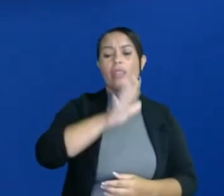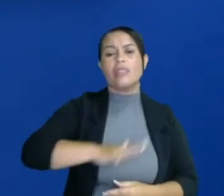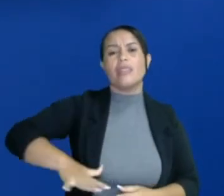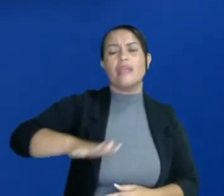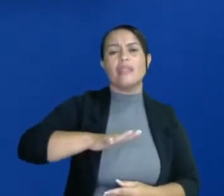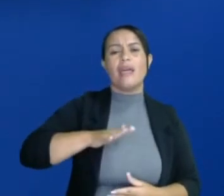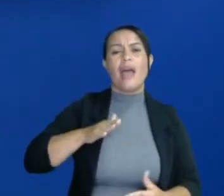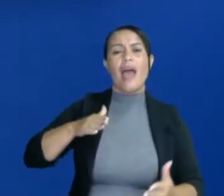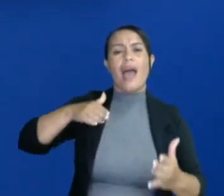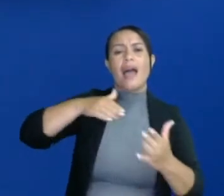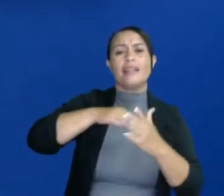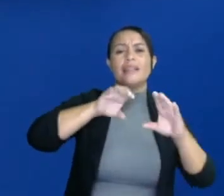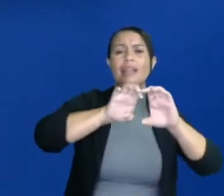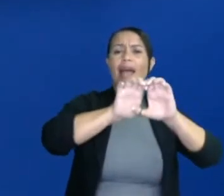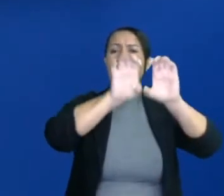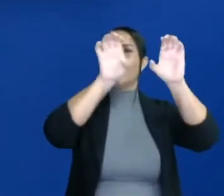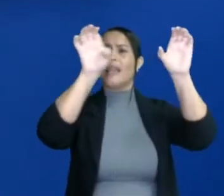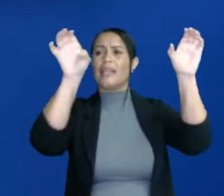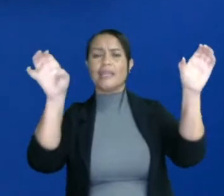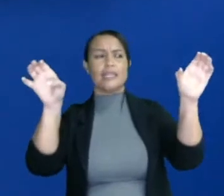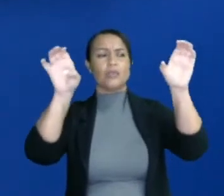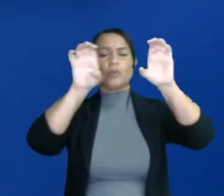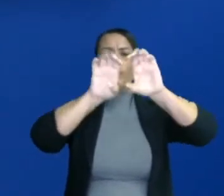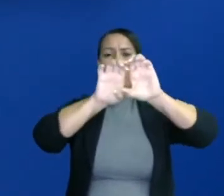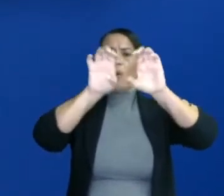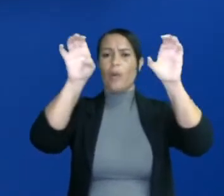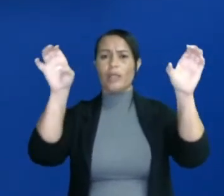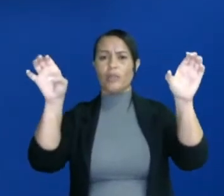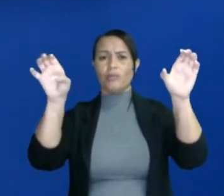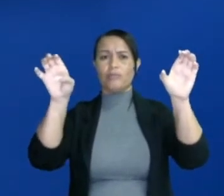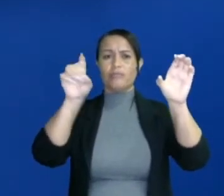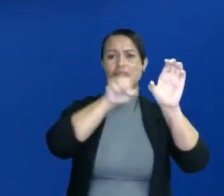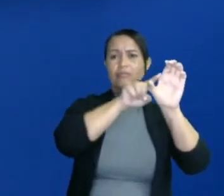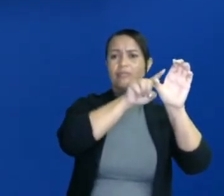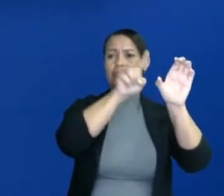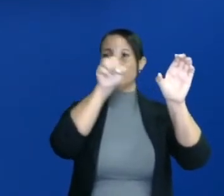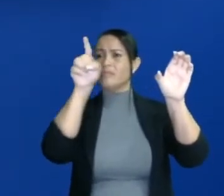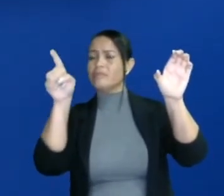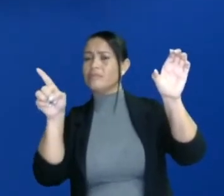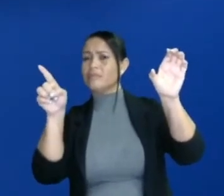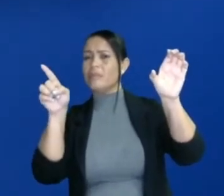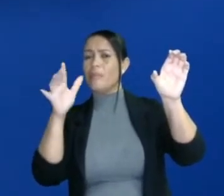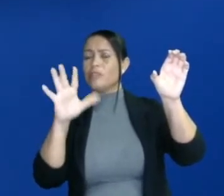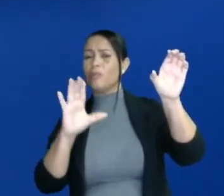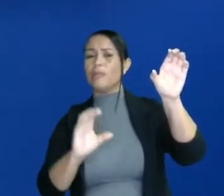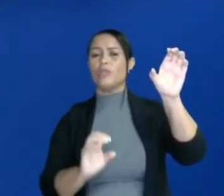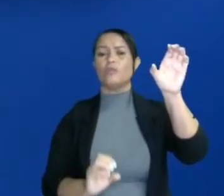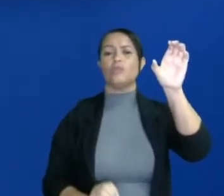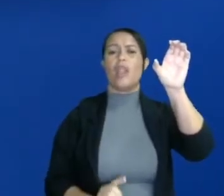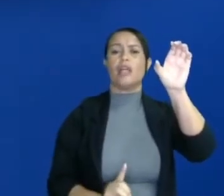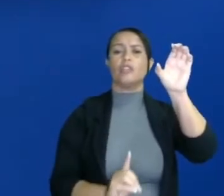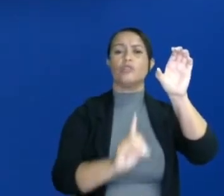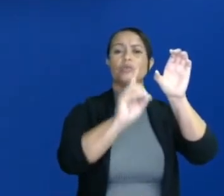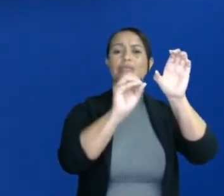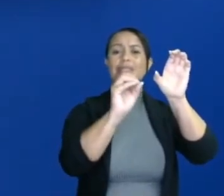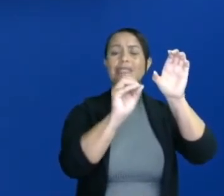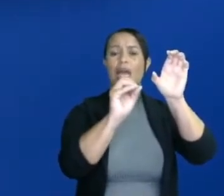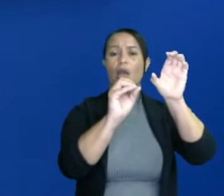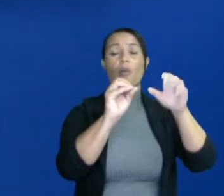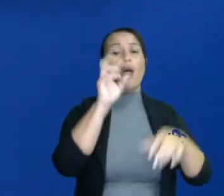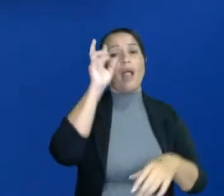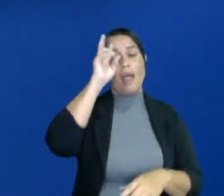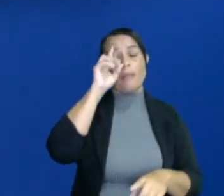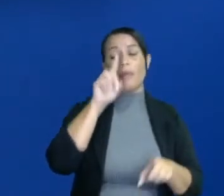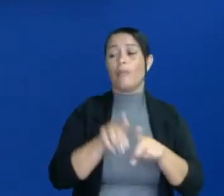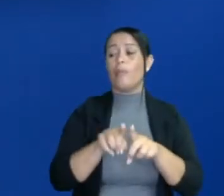linha do Equador. Então, a linha do Equador corresponderia, nesse caso, à latitude de 0 grau, lembrando, distância em graus.